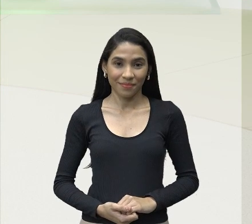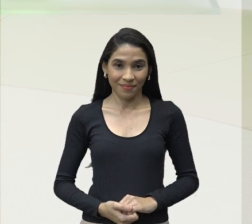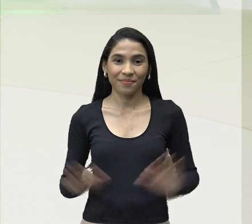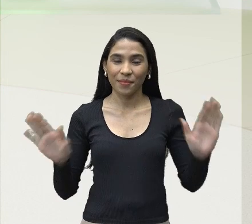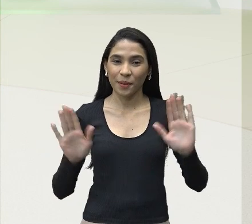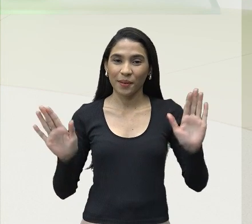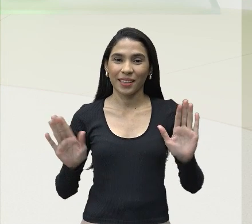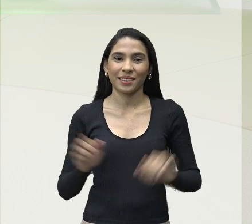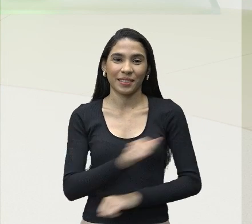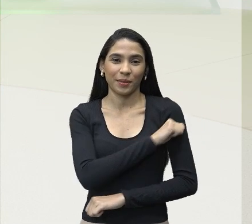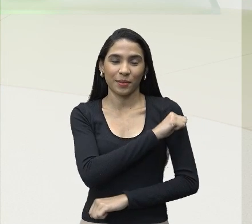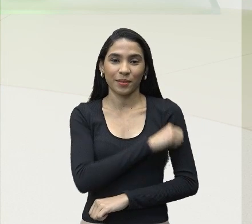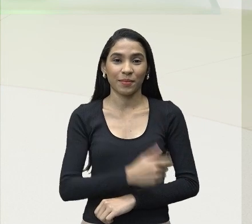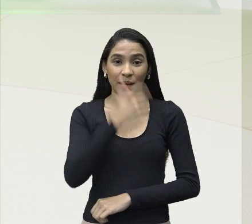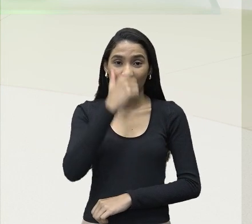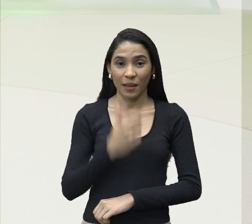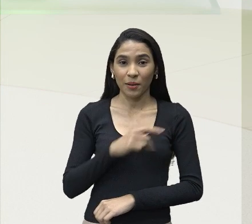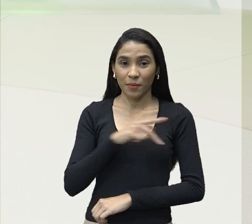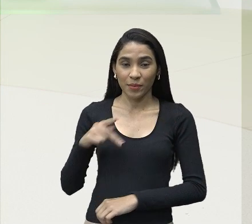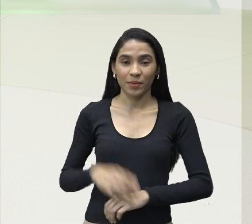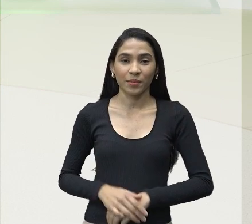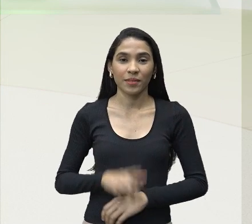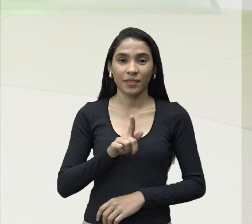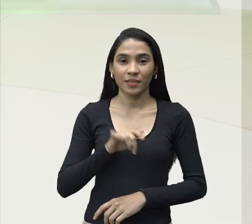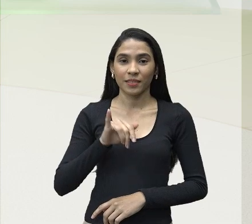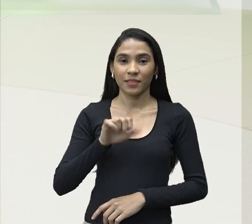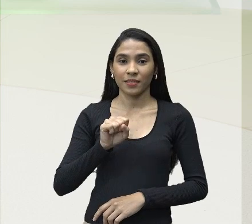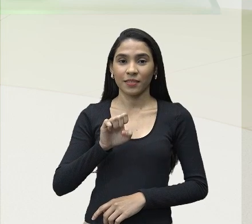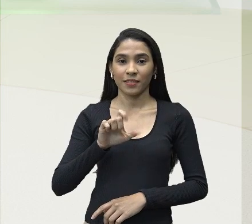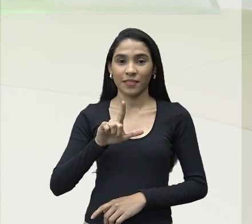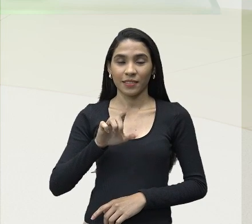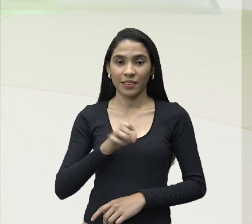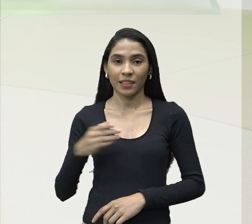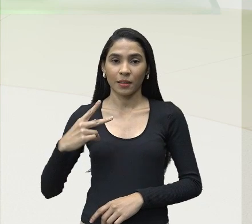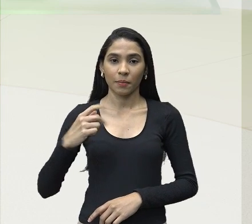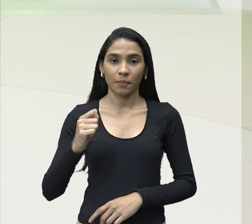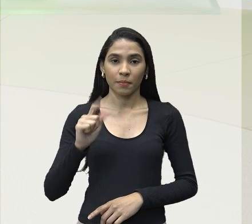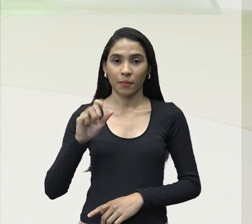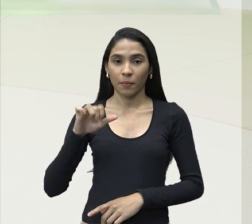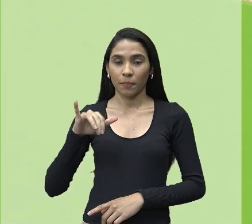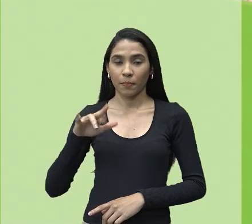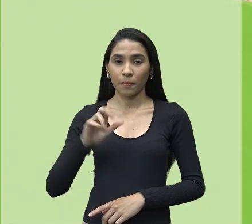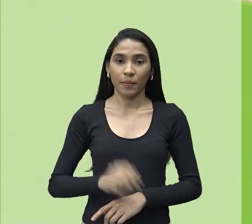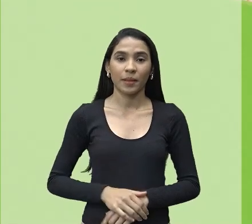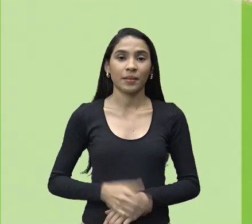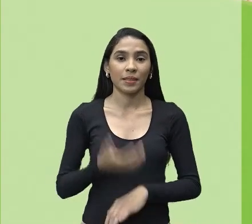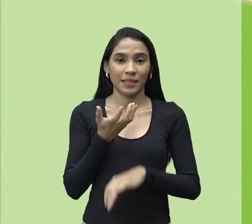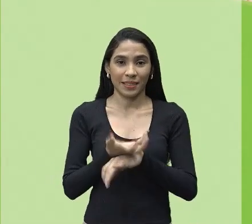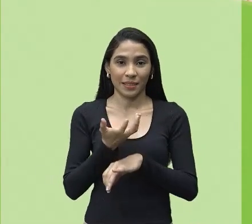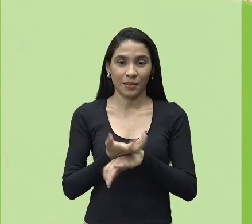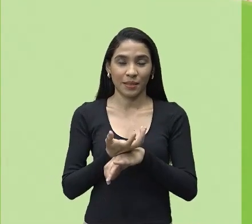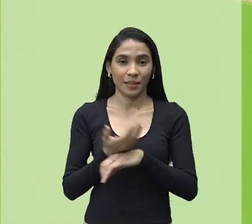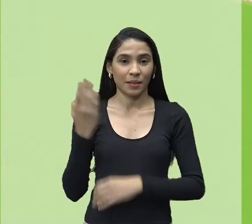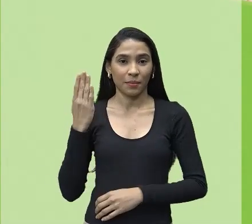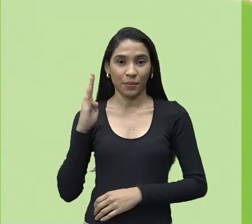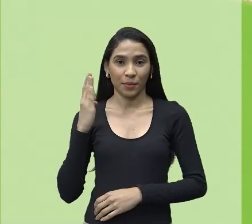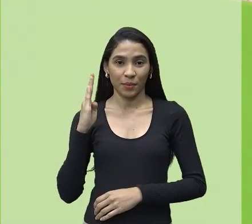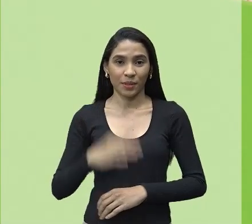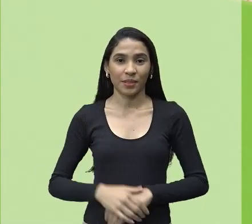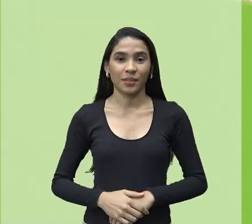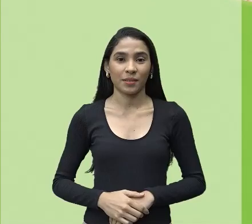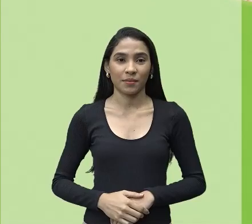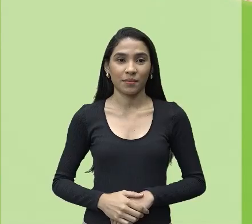Olá a todos, eu sou a professora Gisele Palmeira, professora do componente de